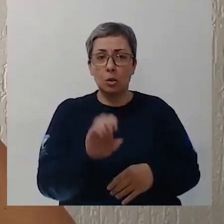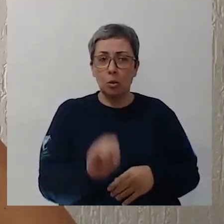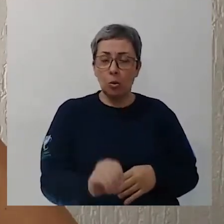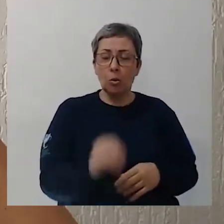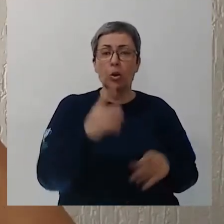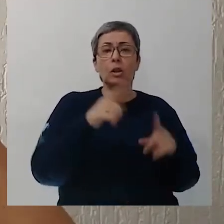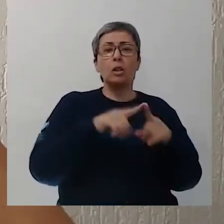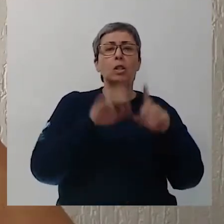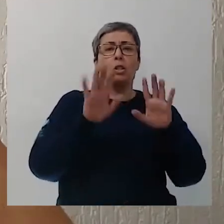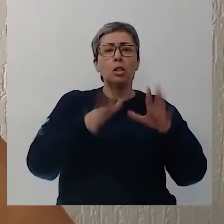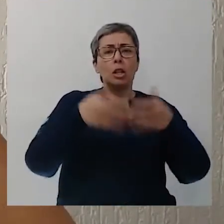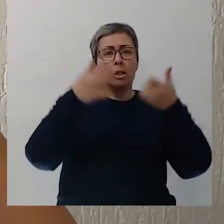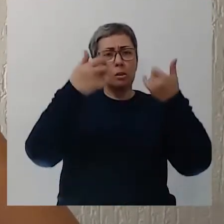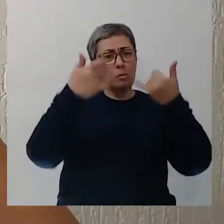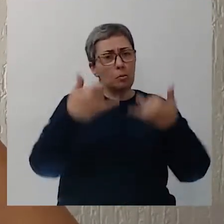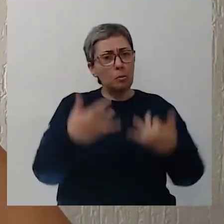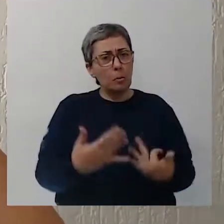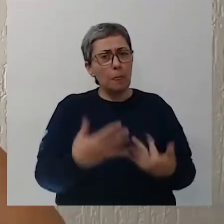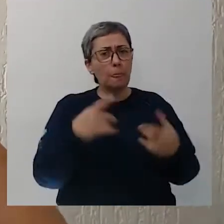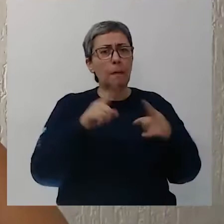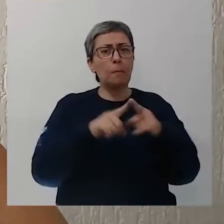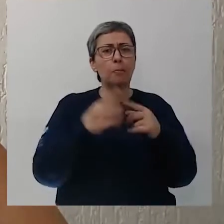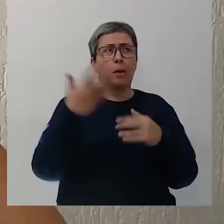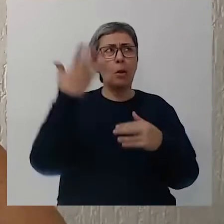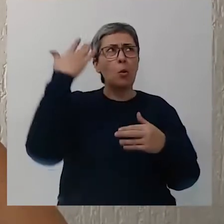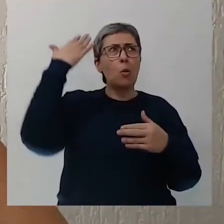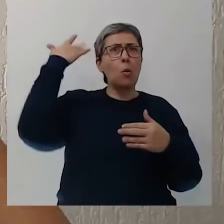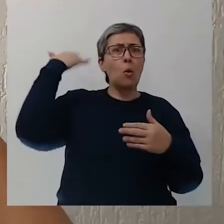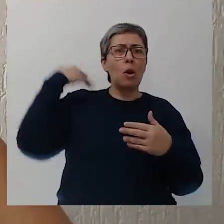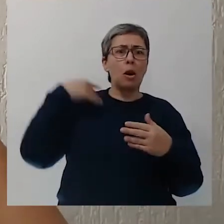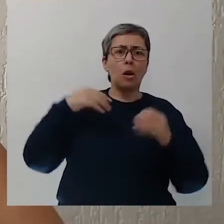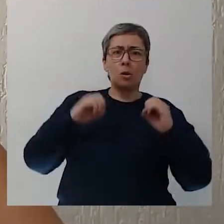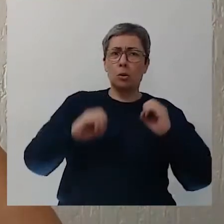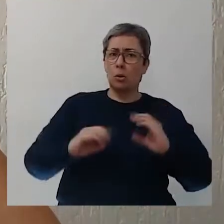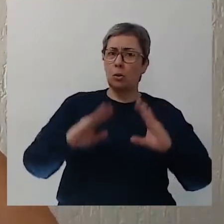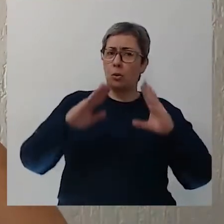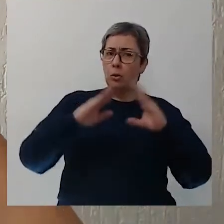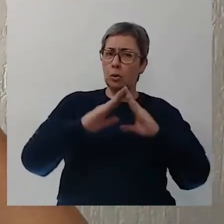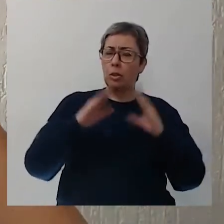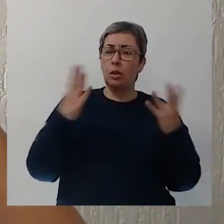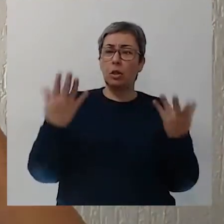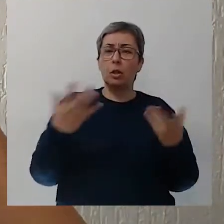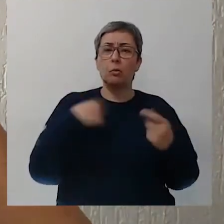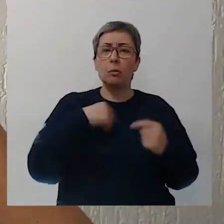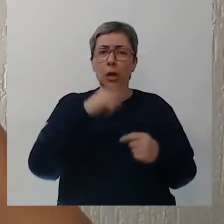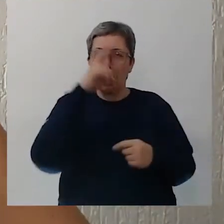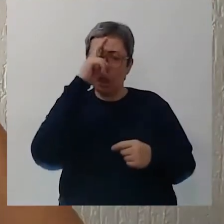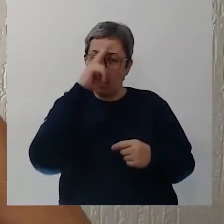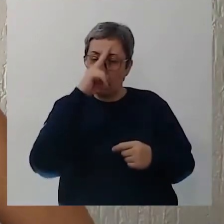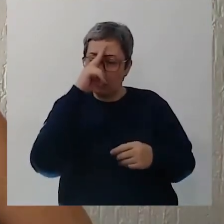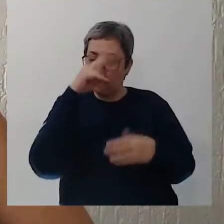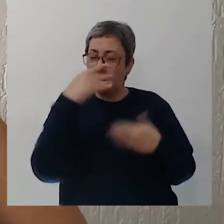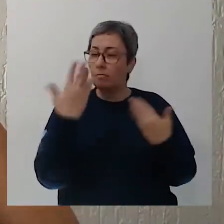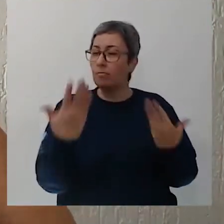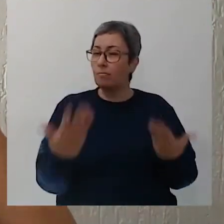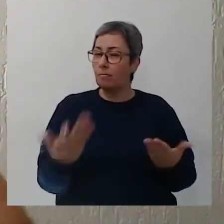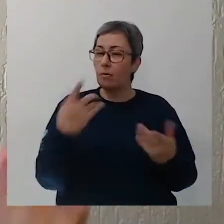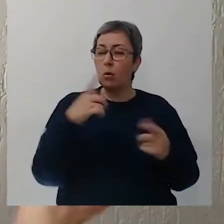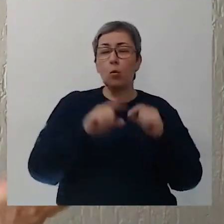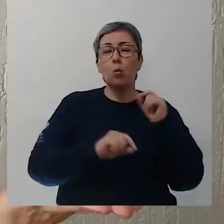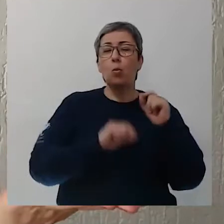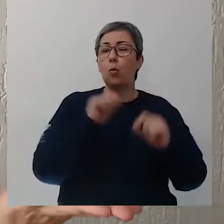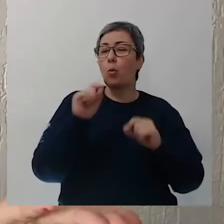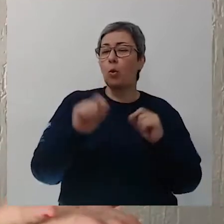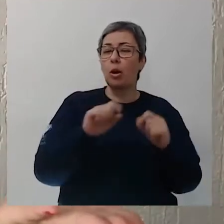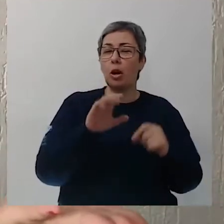né, sobre acróstico, até fizemos um acróstico em alguns programas anteriores aí nesse ano. Quem aí se lembra? O que